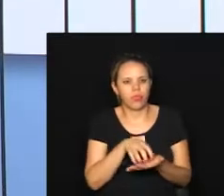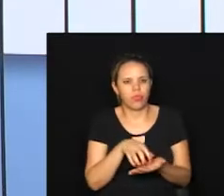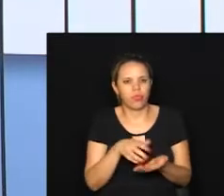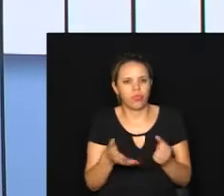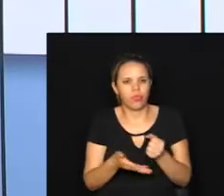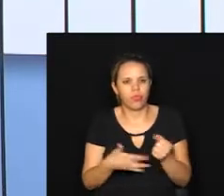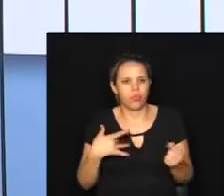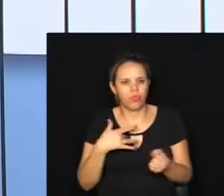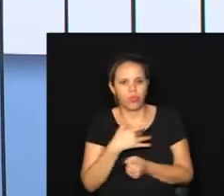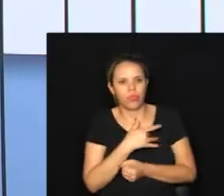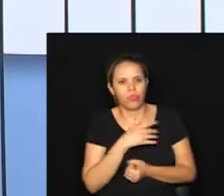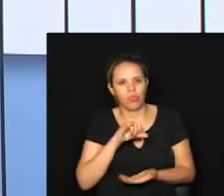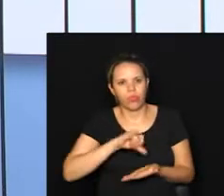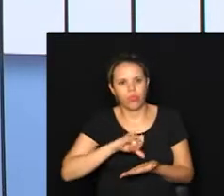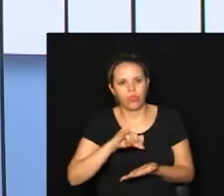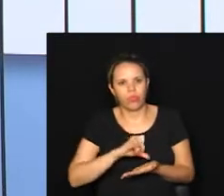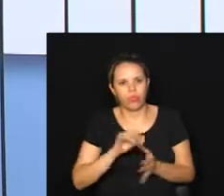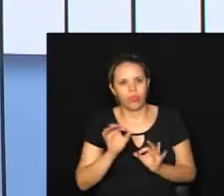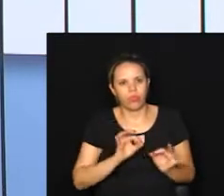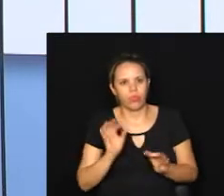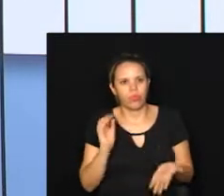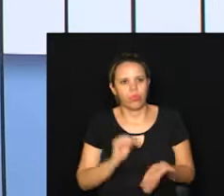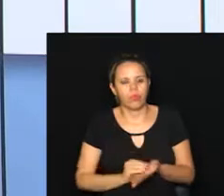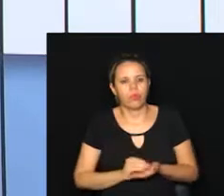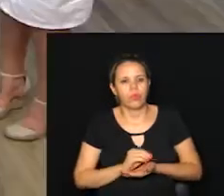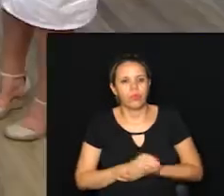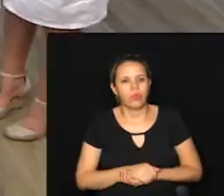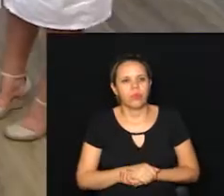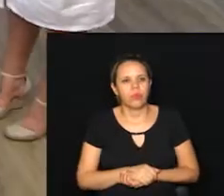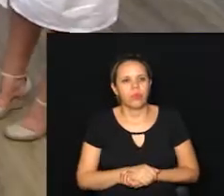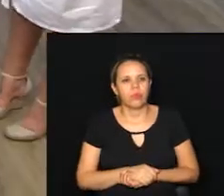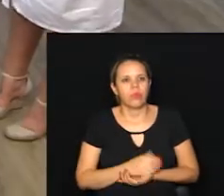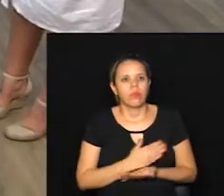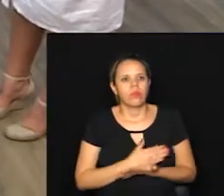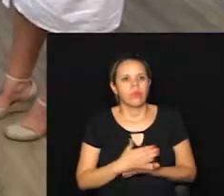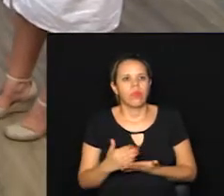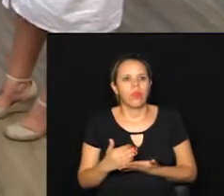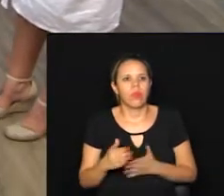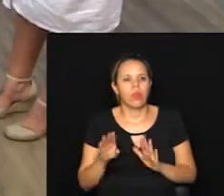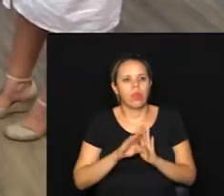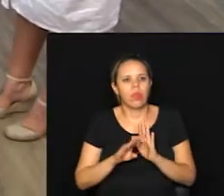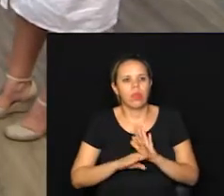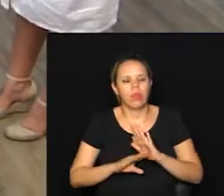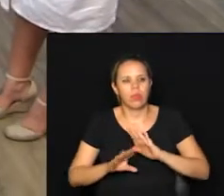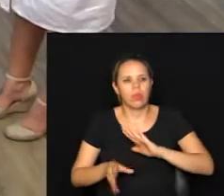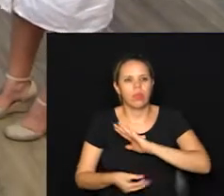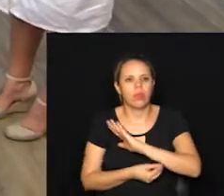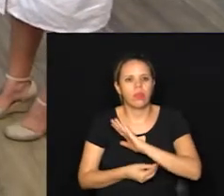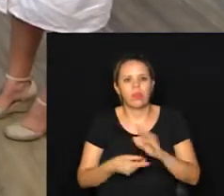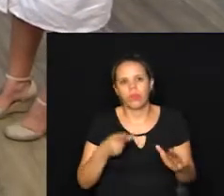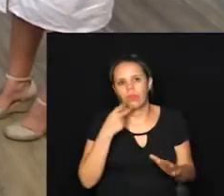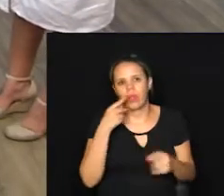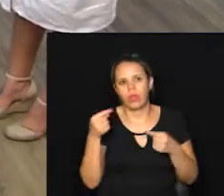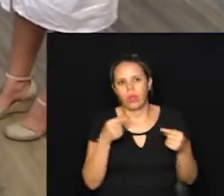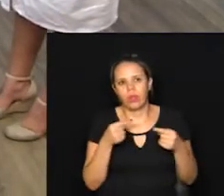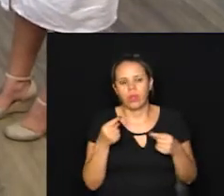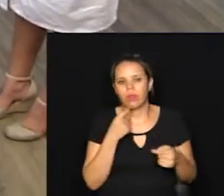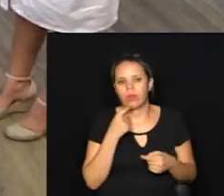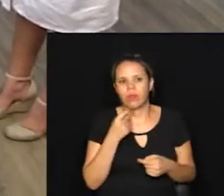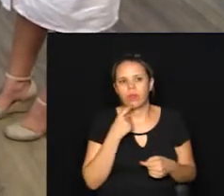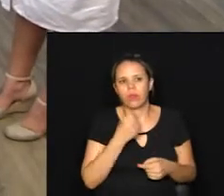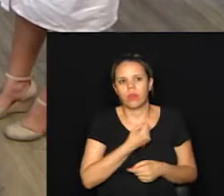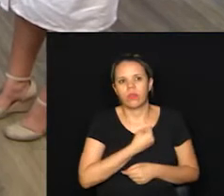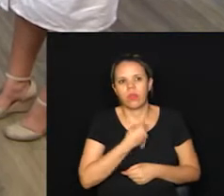saúde e das centrais de regulação. Bem, a gente começou o programa Câmara Total falando sobre o derby campineiro de